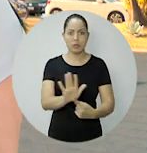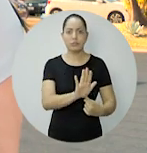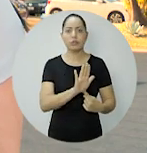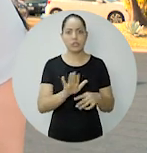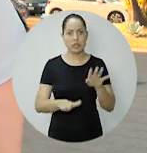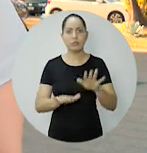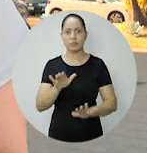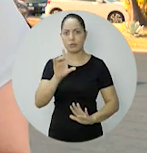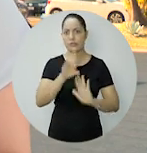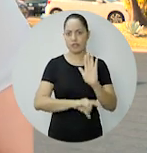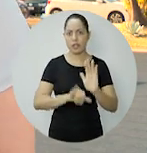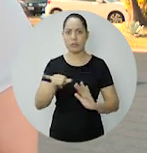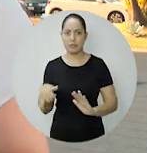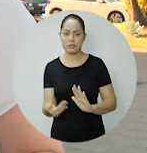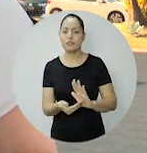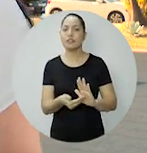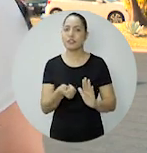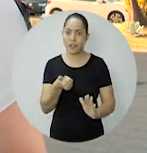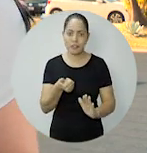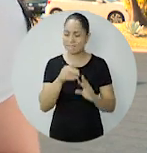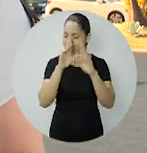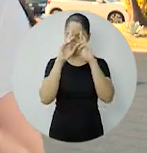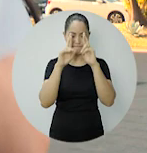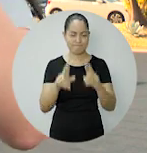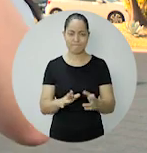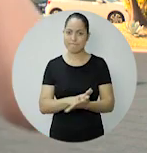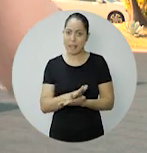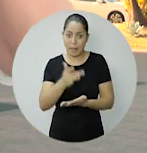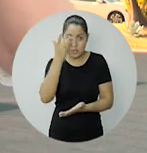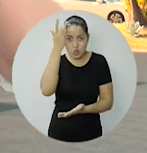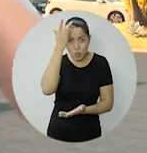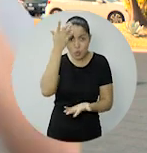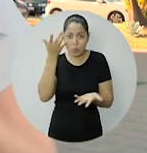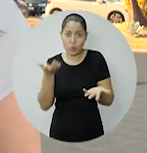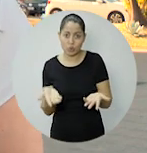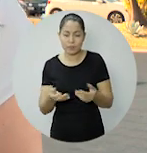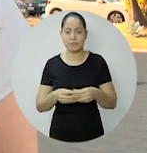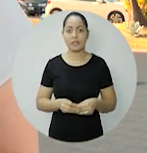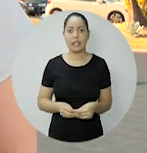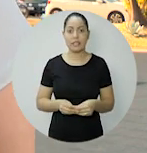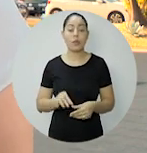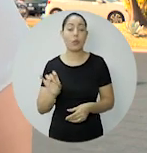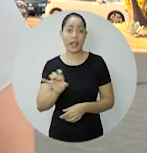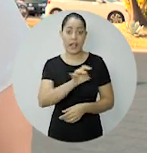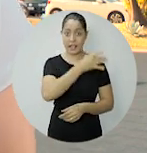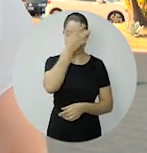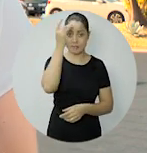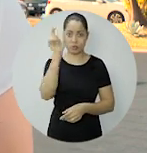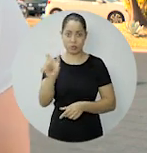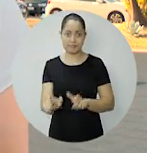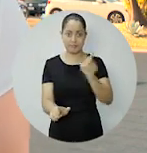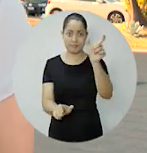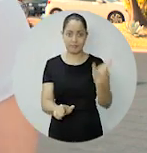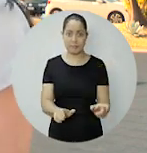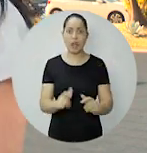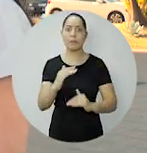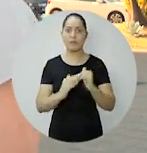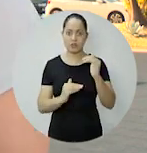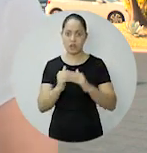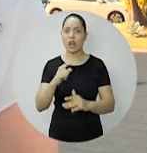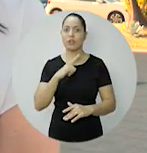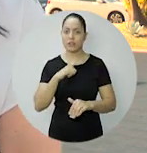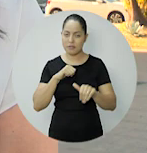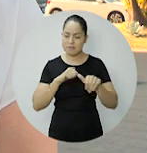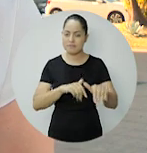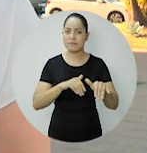foram violadas das formas mais absurdas. No entanto, em cada momento, o profissional recebeu amparo, porque é para isso que a